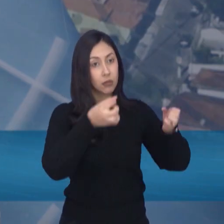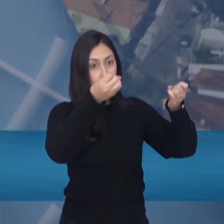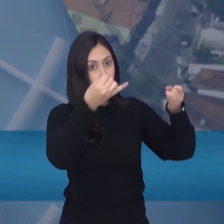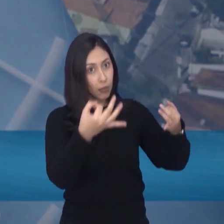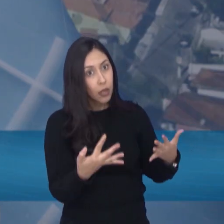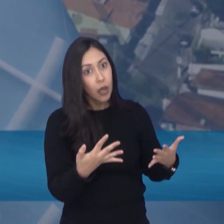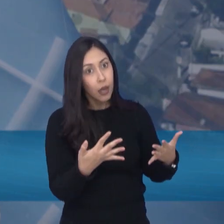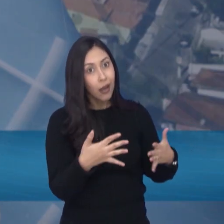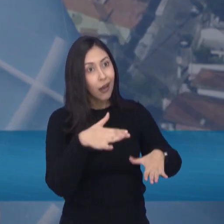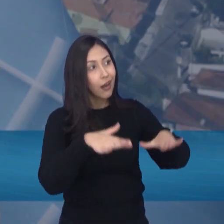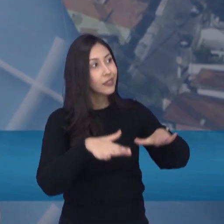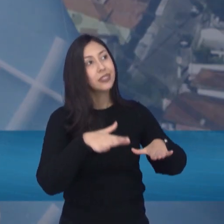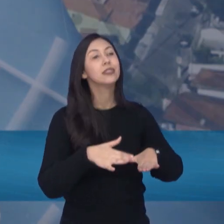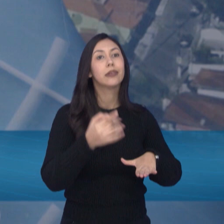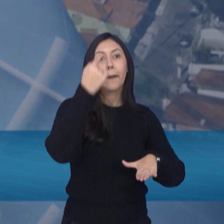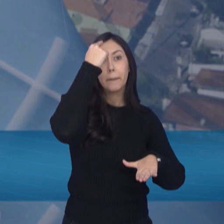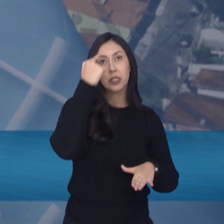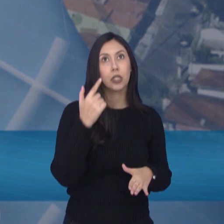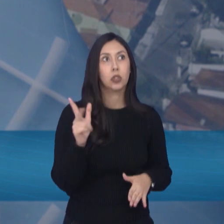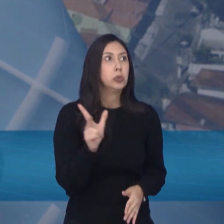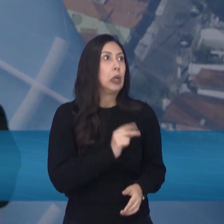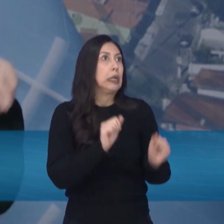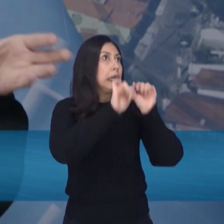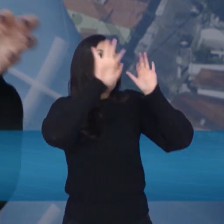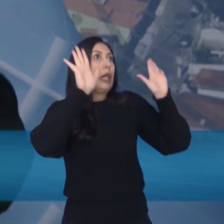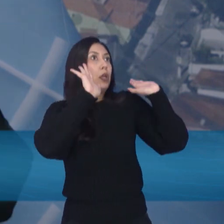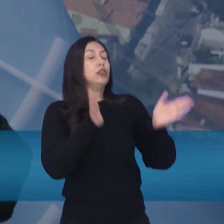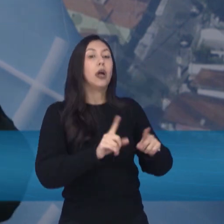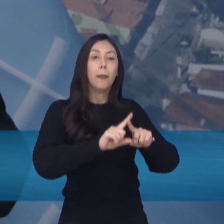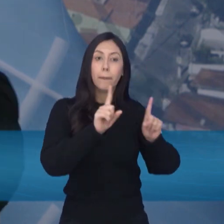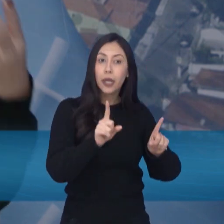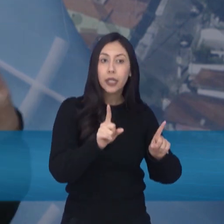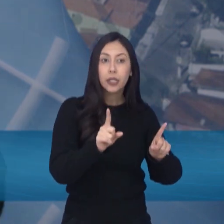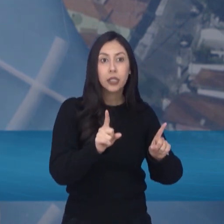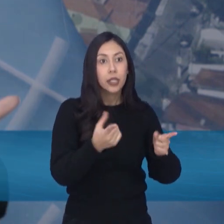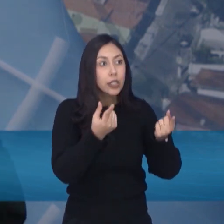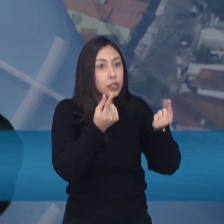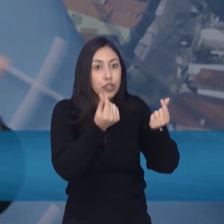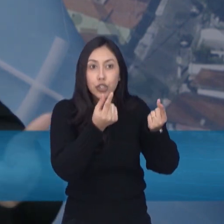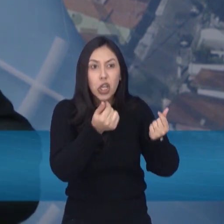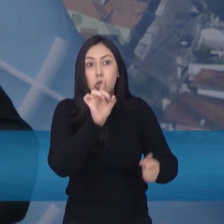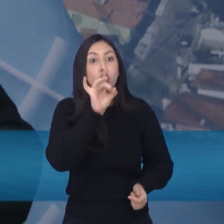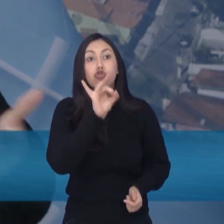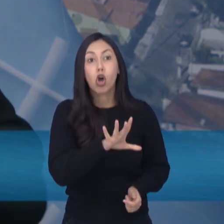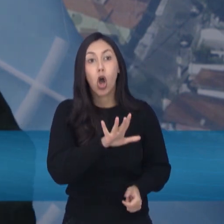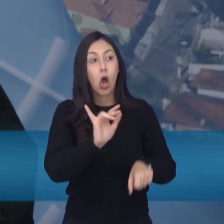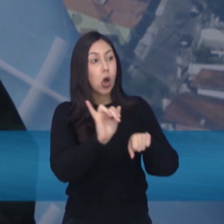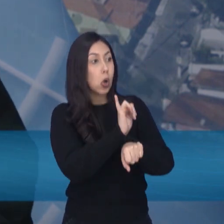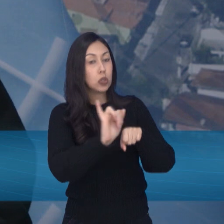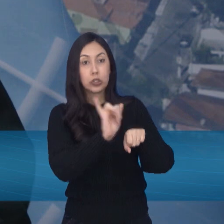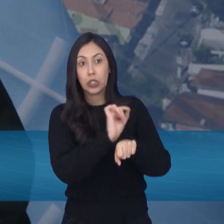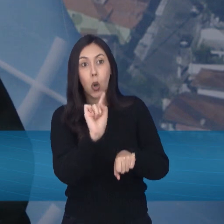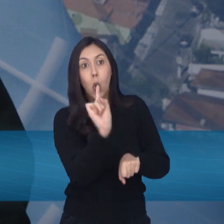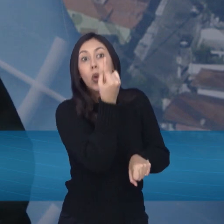melhor, pode parecer óbvio, mas vamos deixar claro. Então, o dinheiro, ele não necessariamente é a única moeda de troca nesse